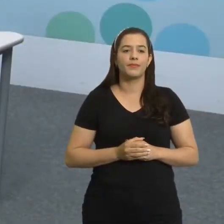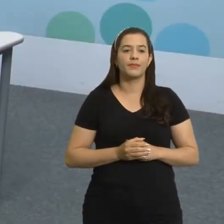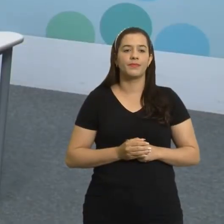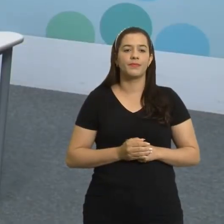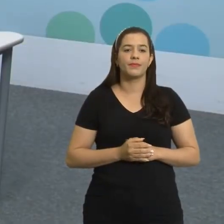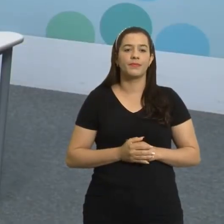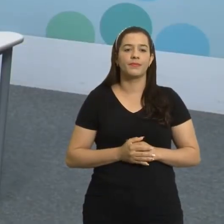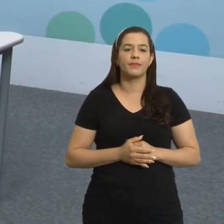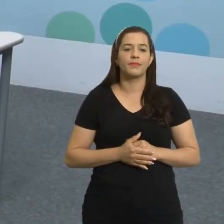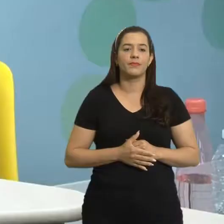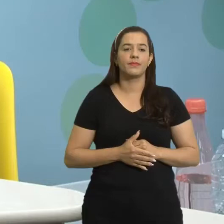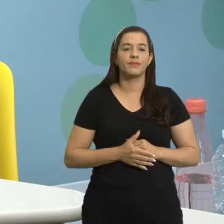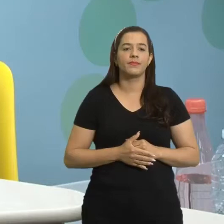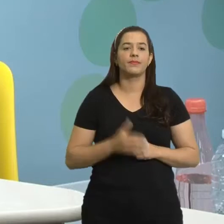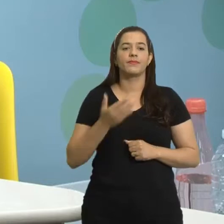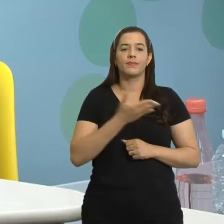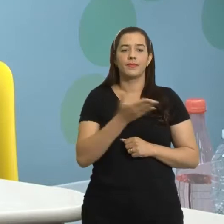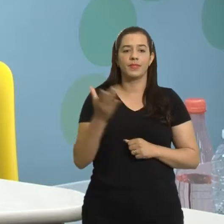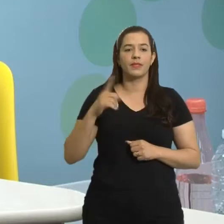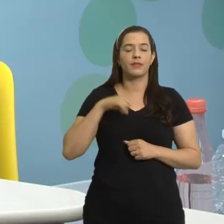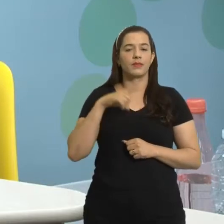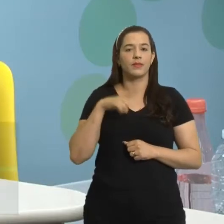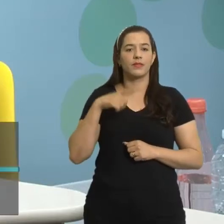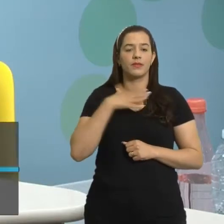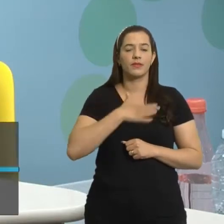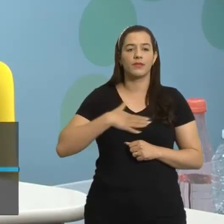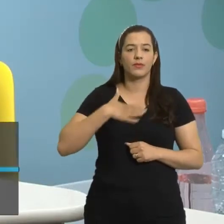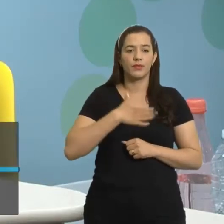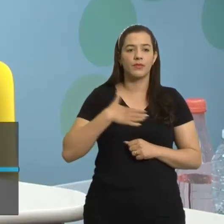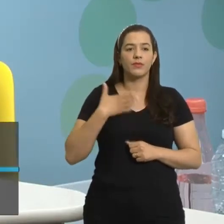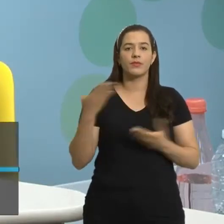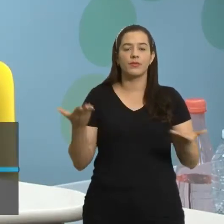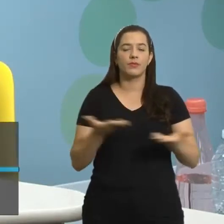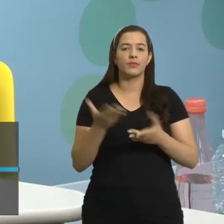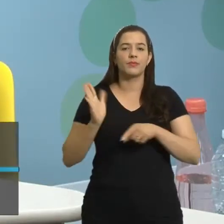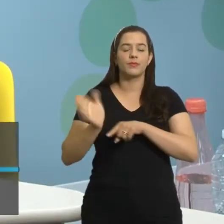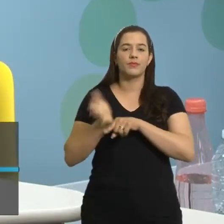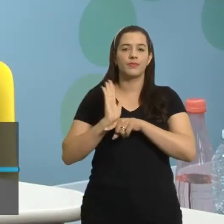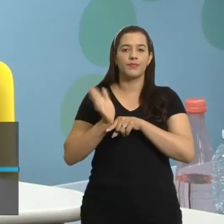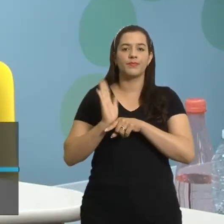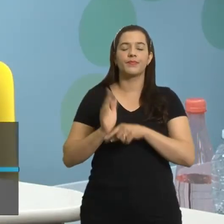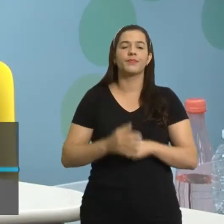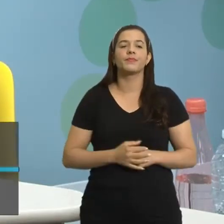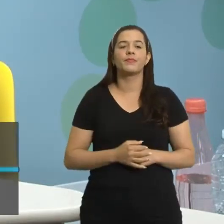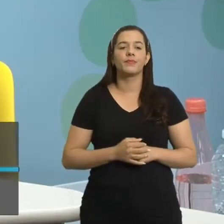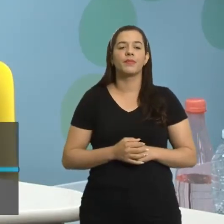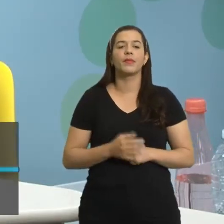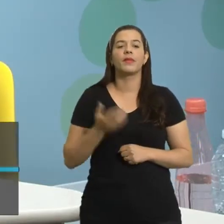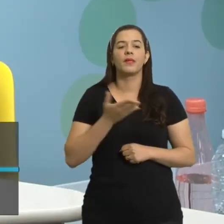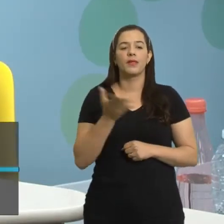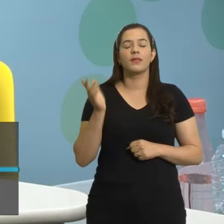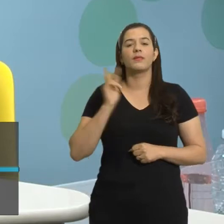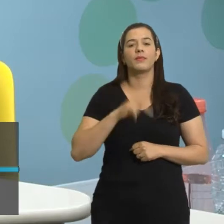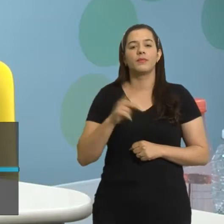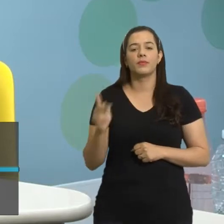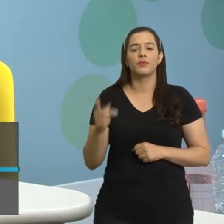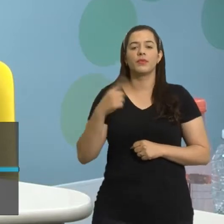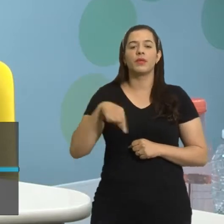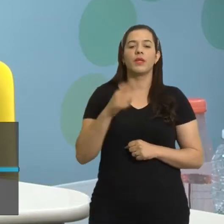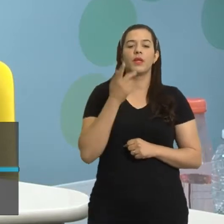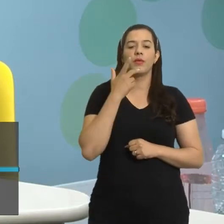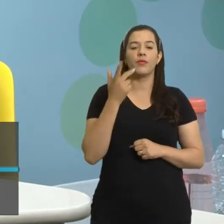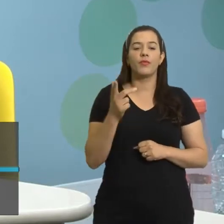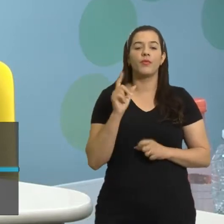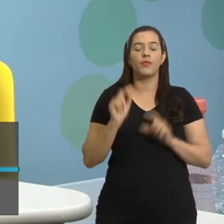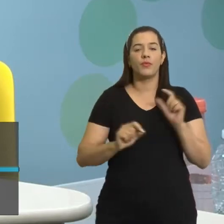Pessoal, espero que vocês tenham gostado do nosso vídeo, né? Essa professora comentou, né,